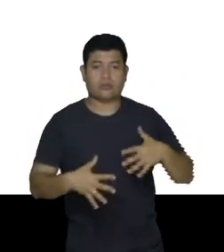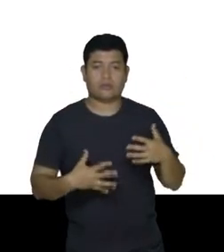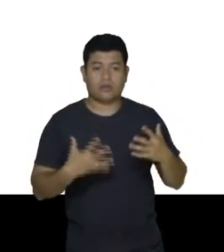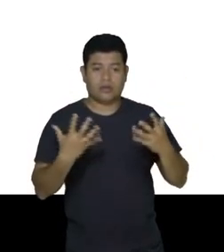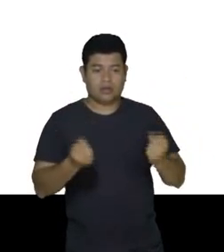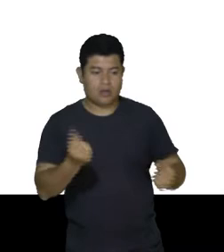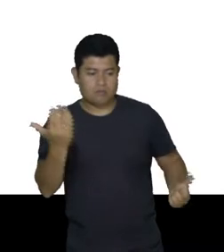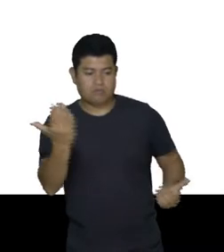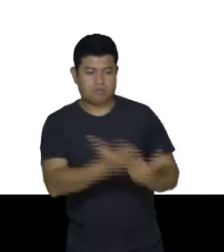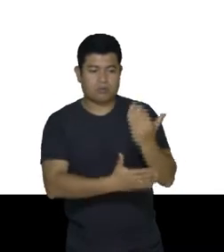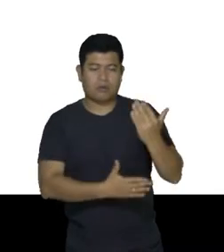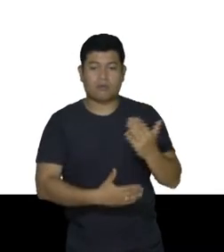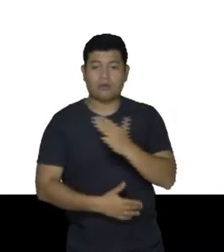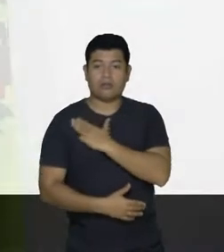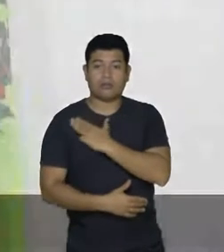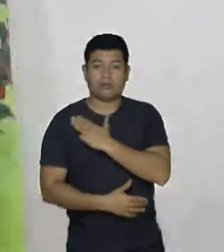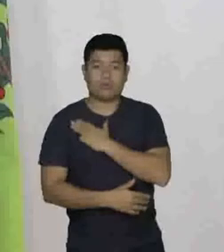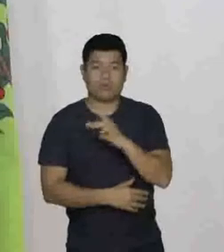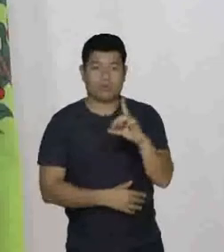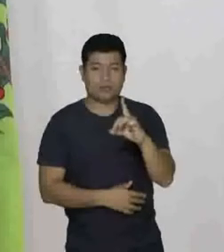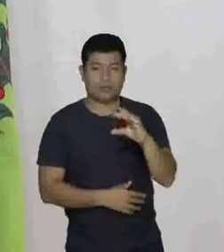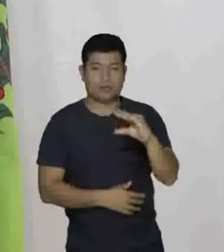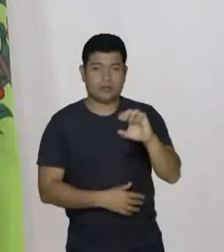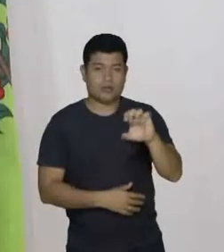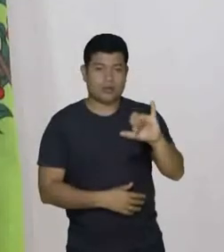Lula e Décio.